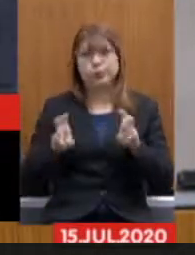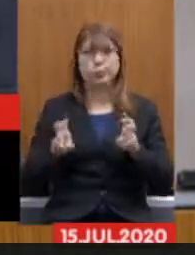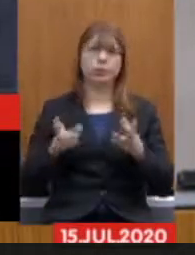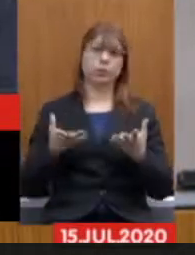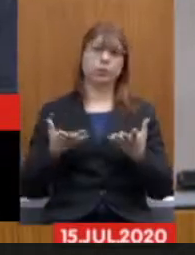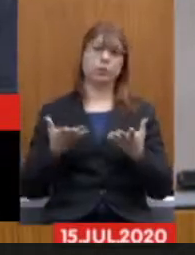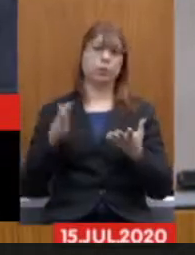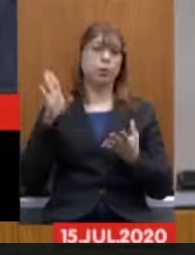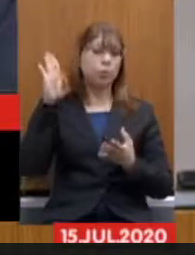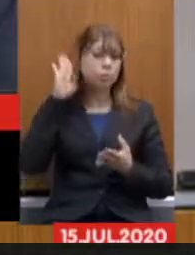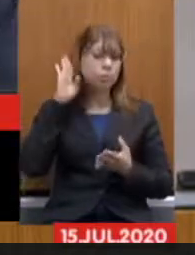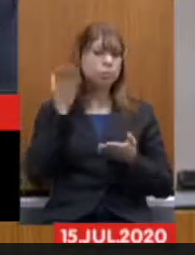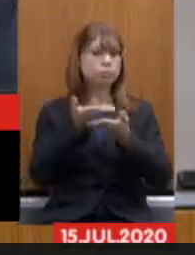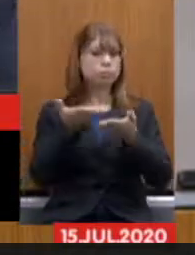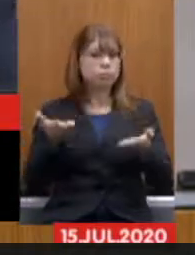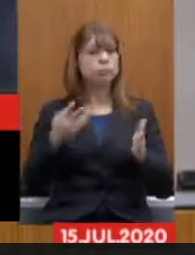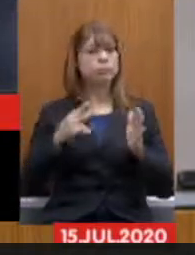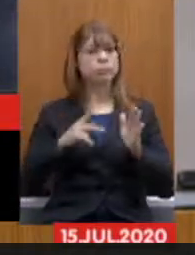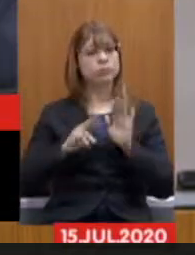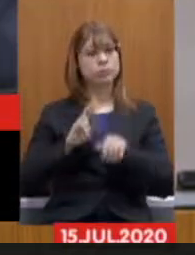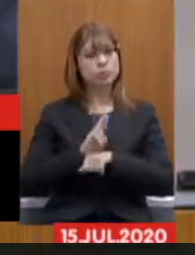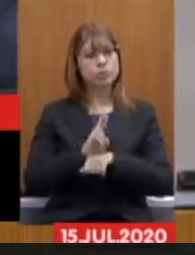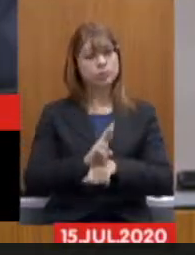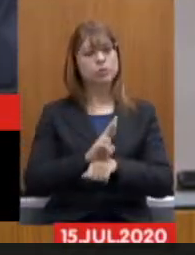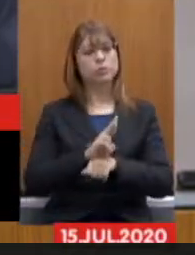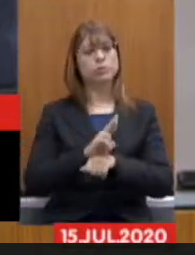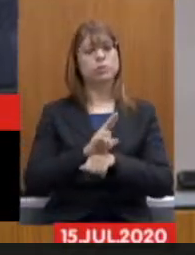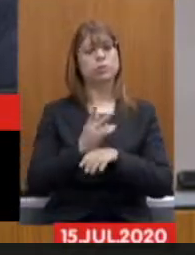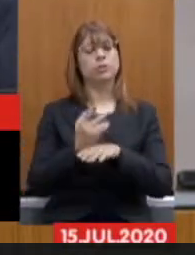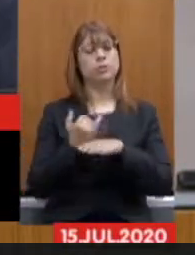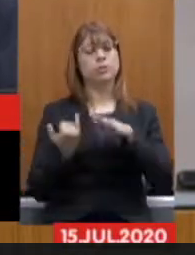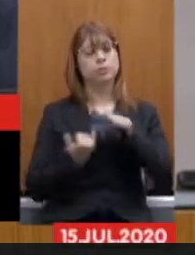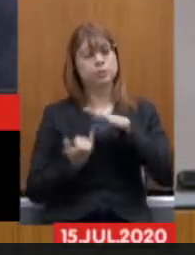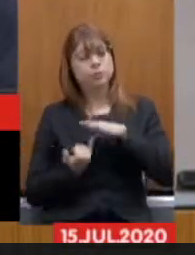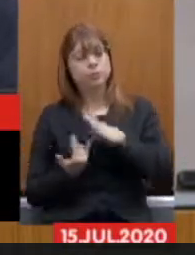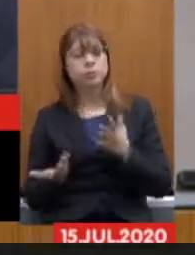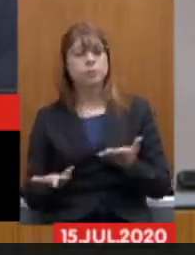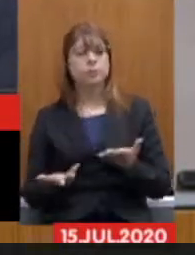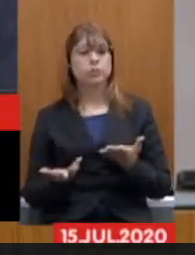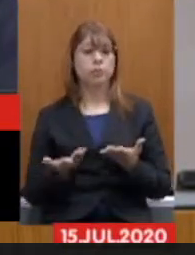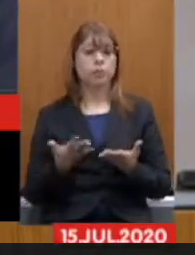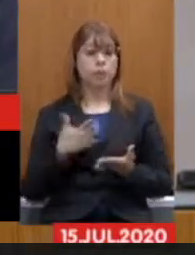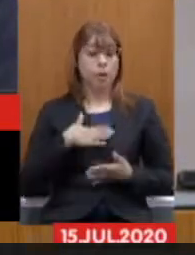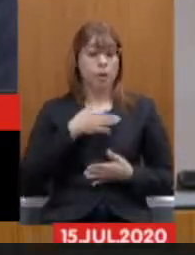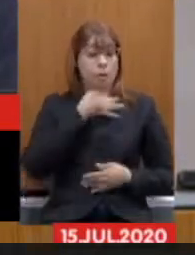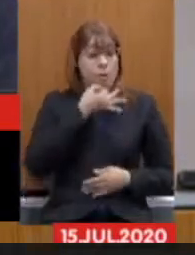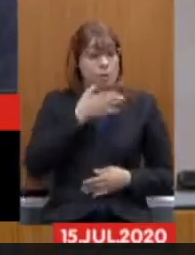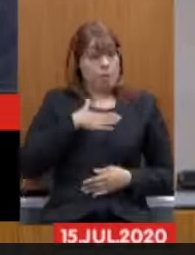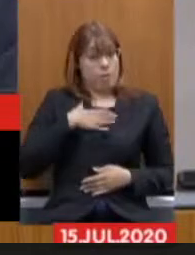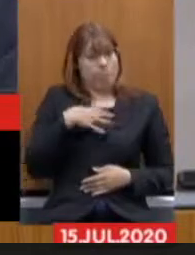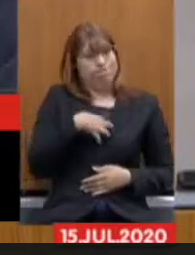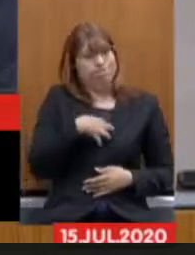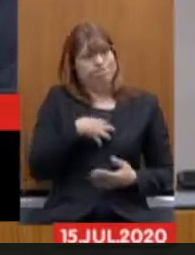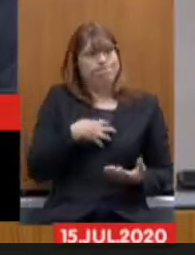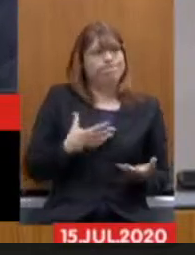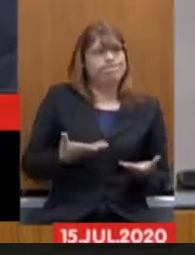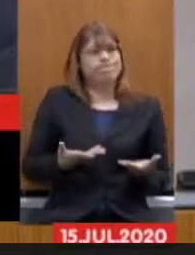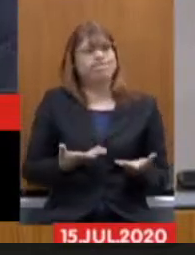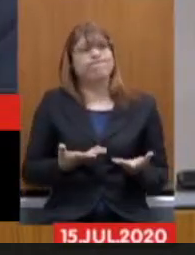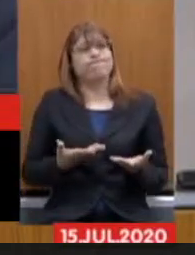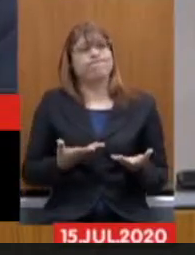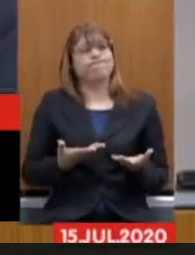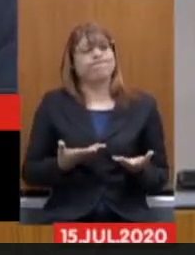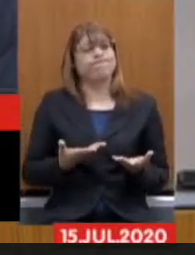de ouvir os representantes das instituições e a minha opinião o sentimento que eu tenho é de que